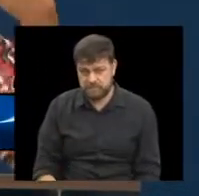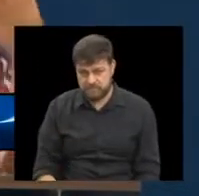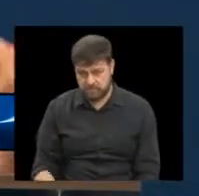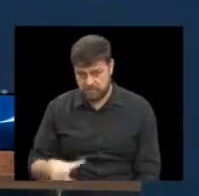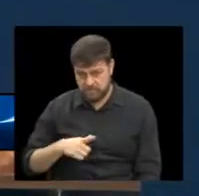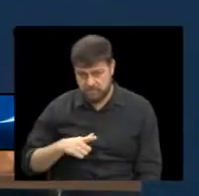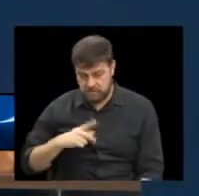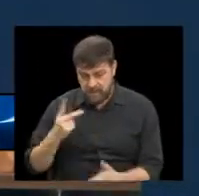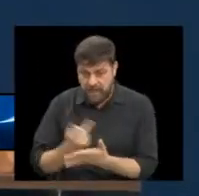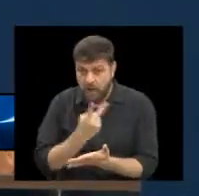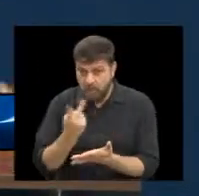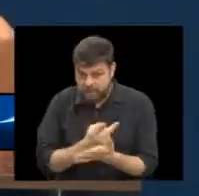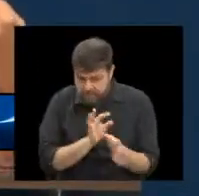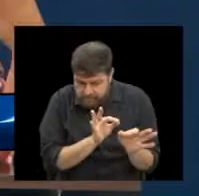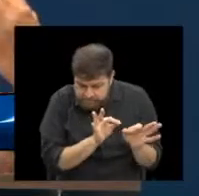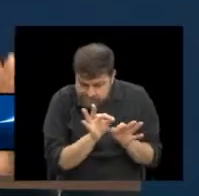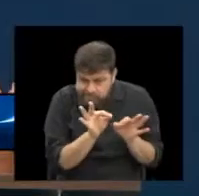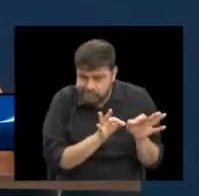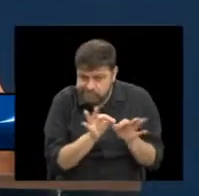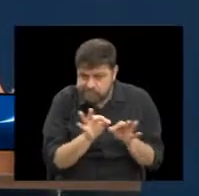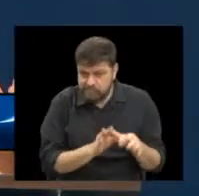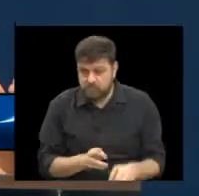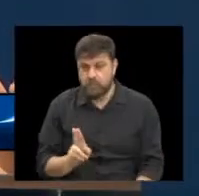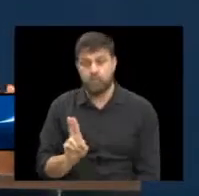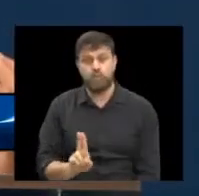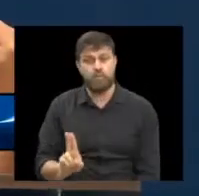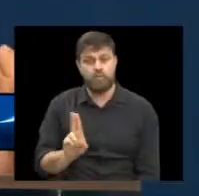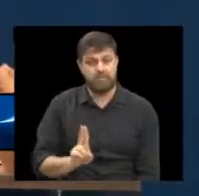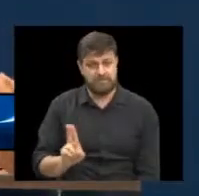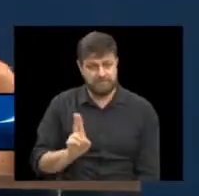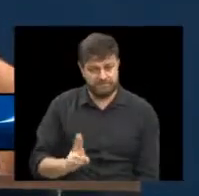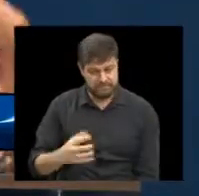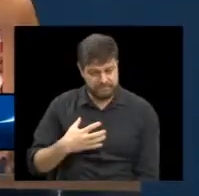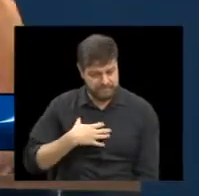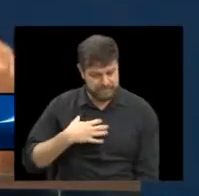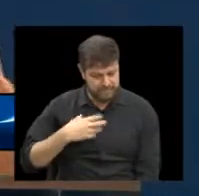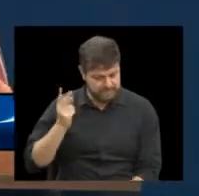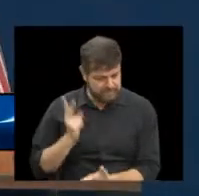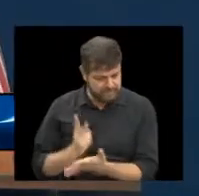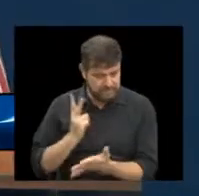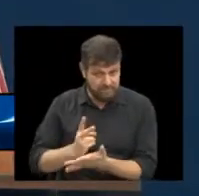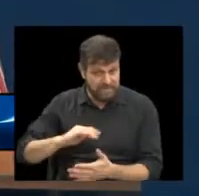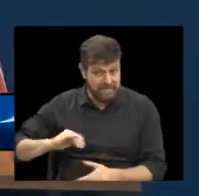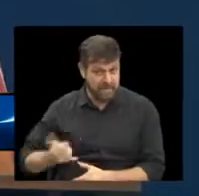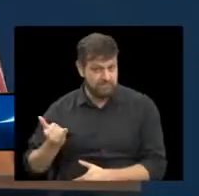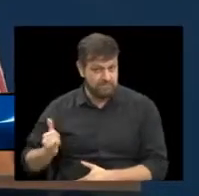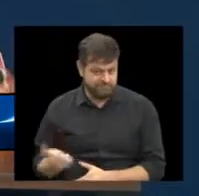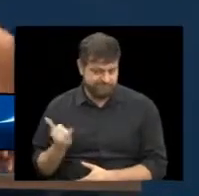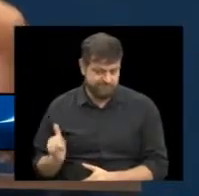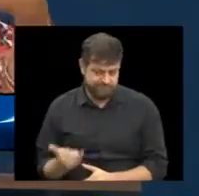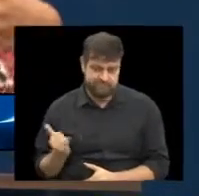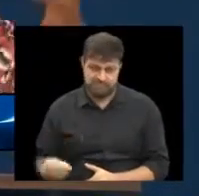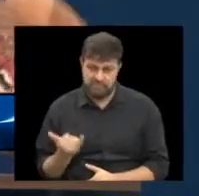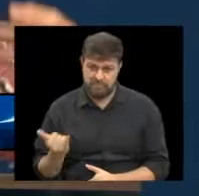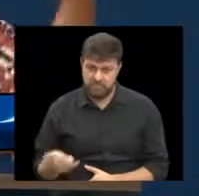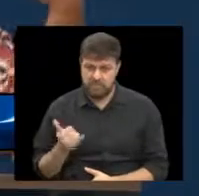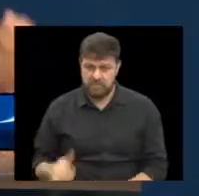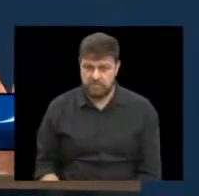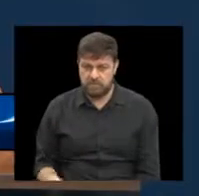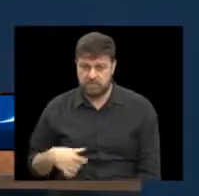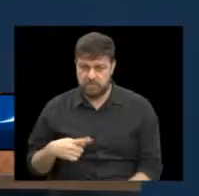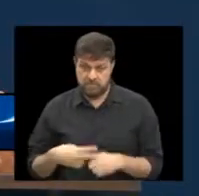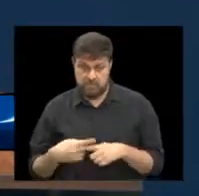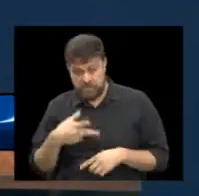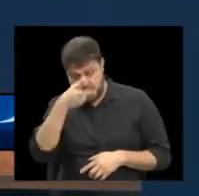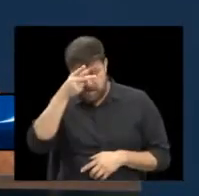esse erro programado tem sido usado de uma forma bastante oportunista, segundo a conveniência